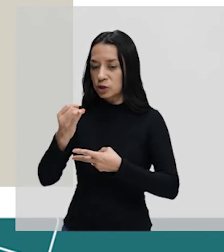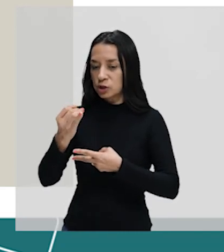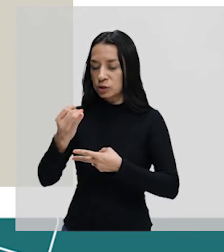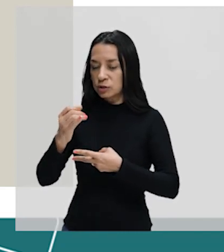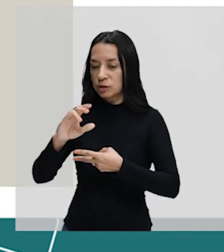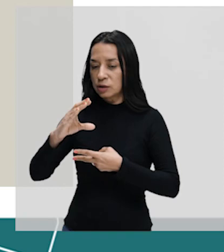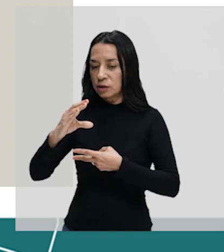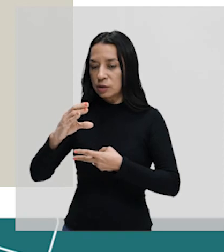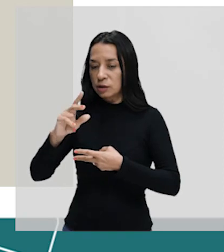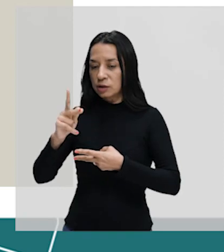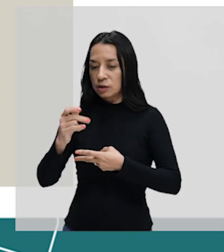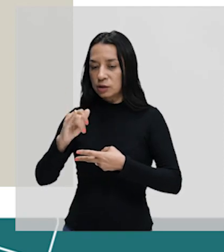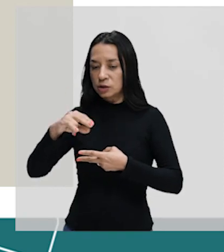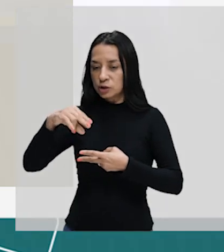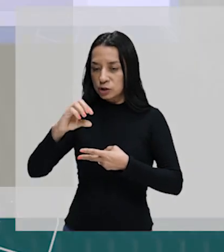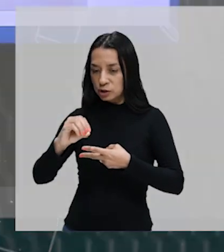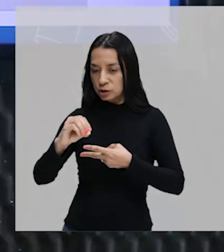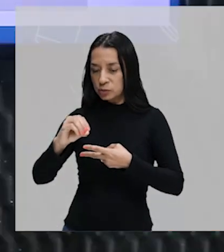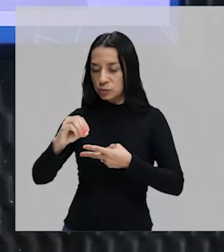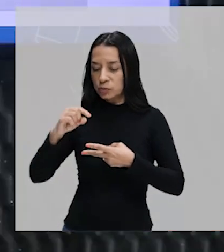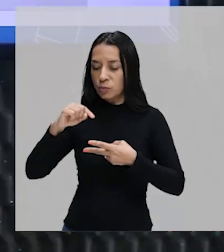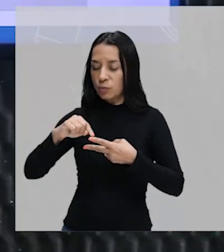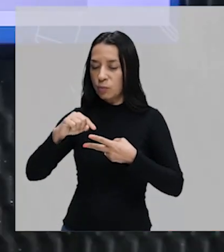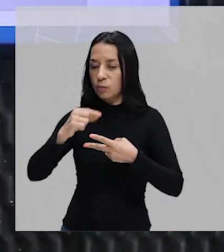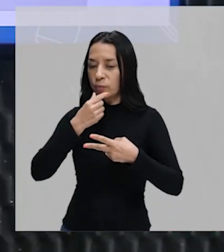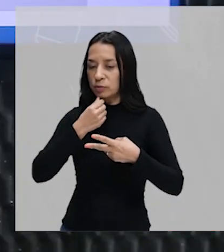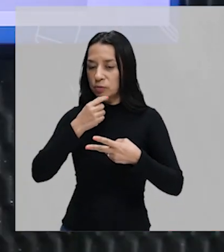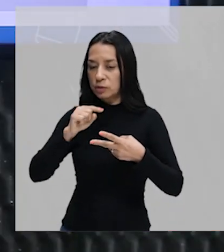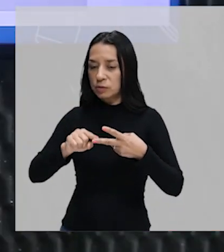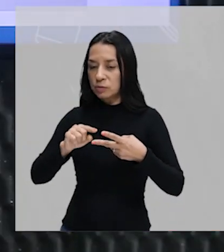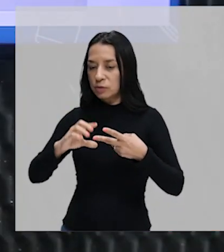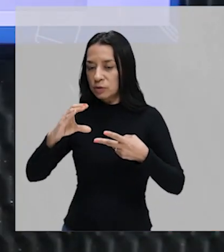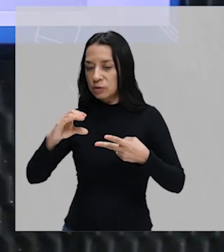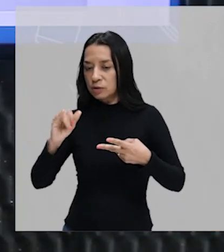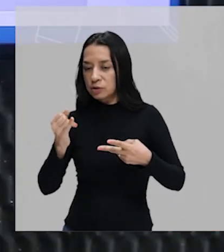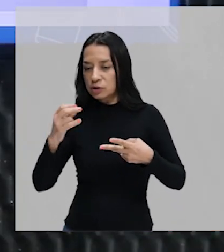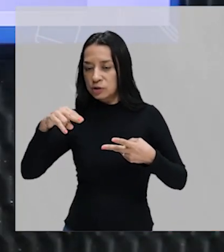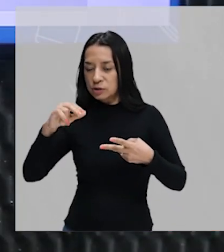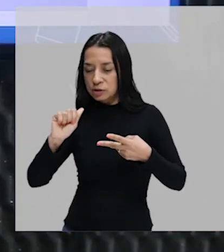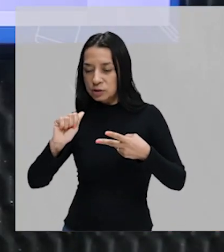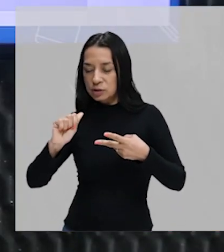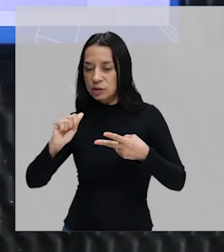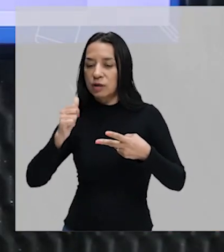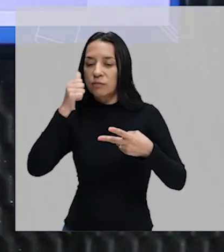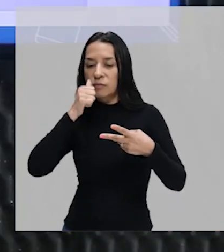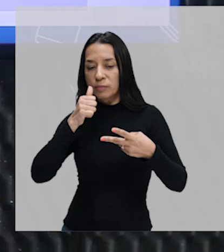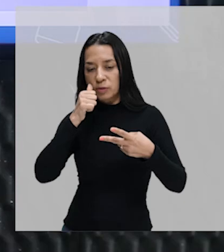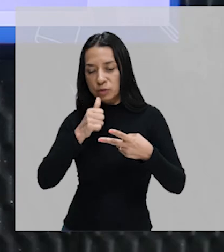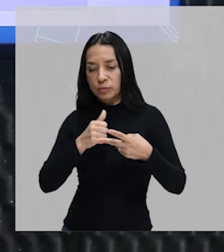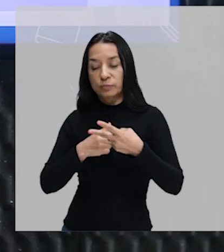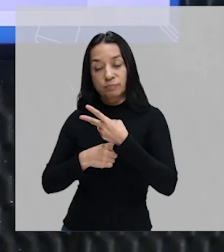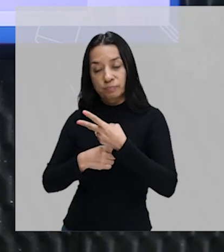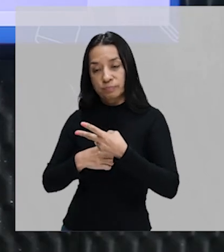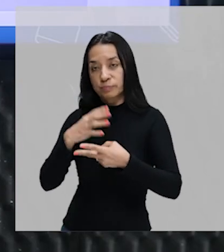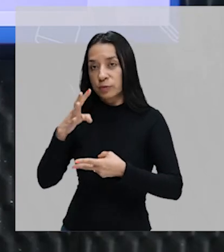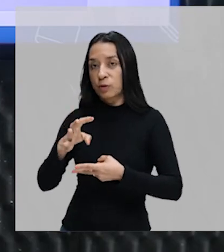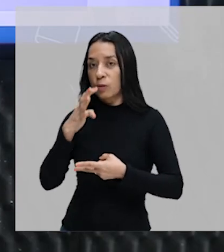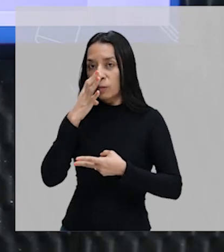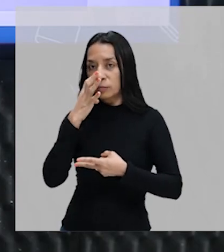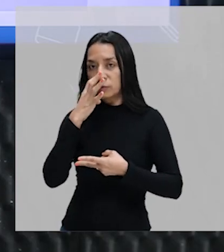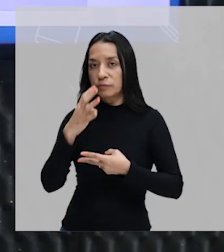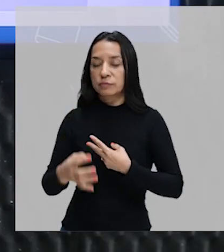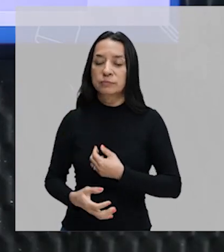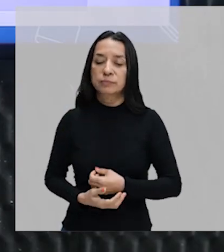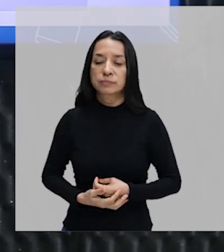né? Chinês e chinesa. Colômbia, colombiano e colombiana. Costa Rica,